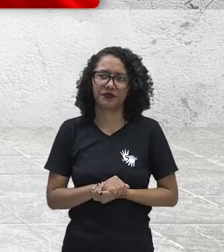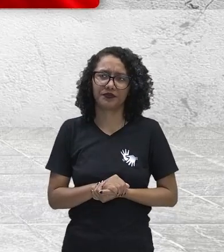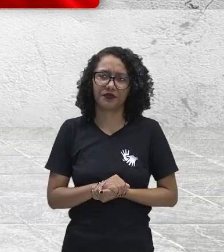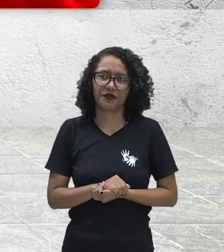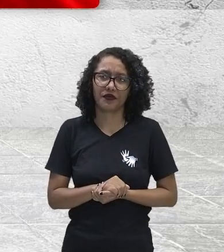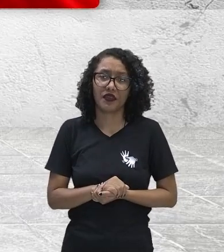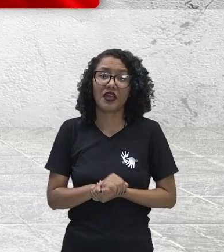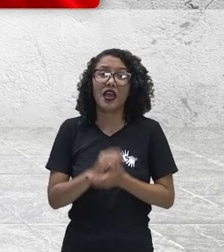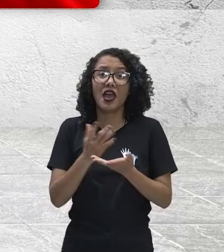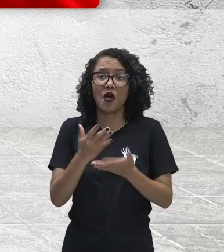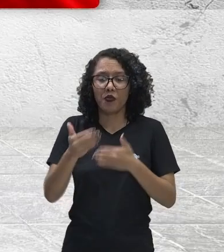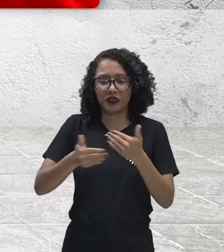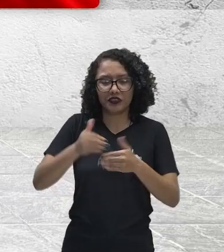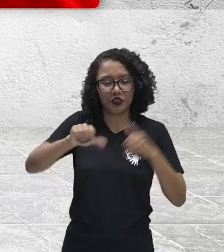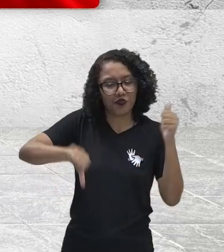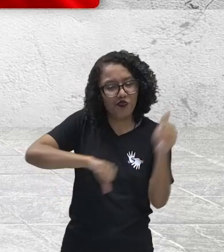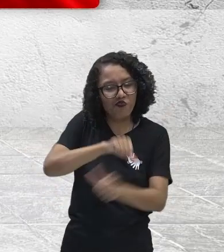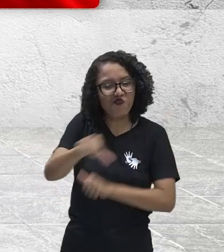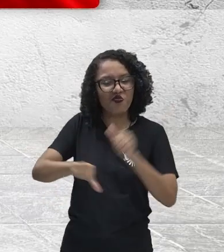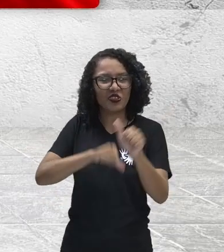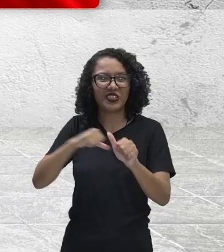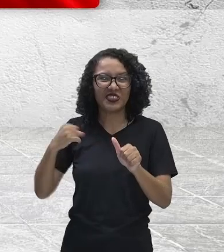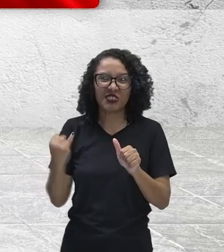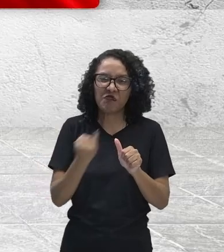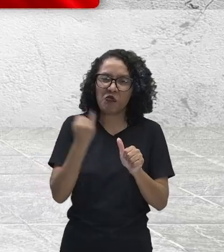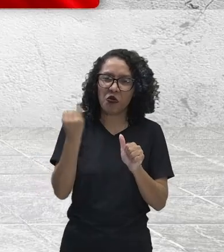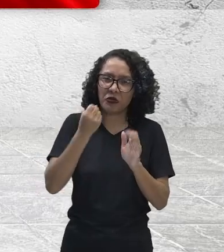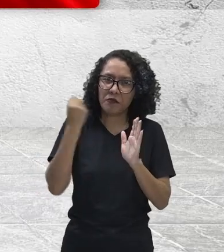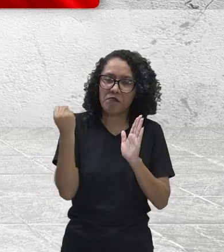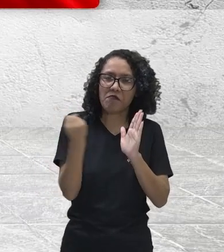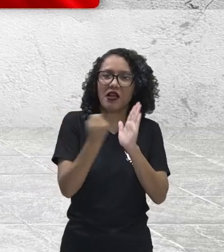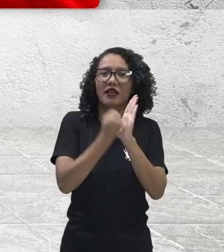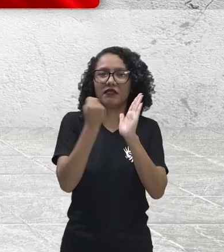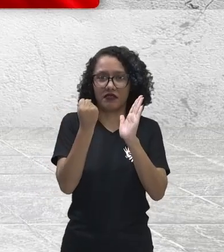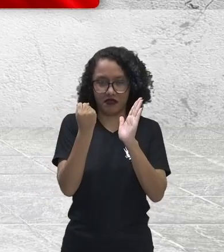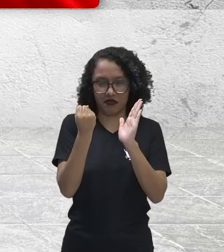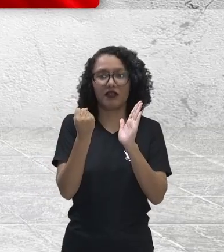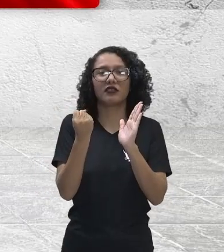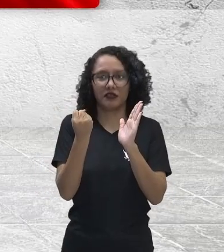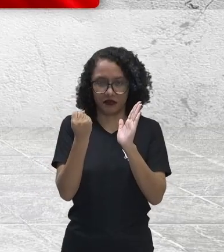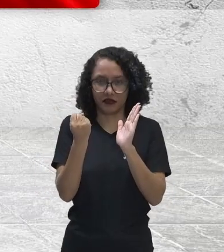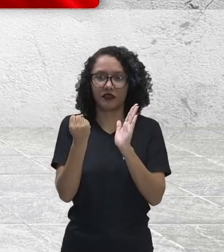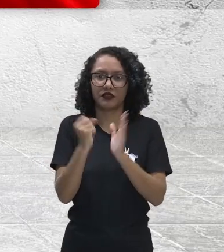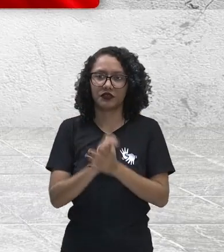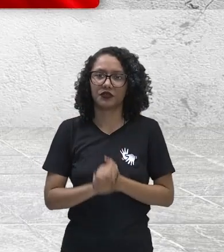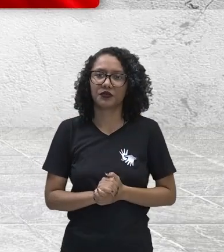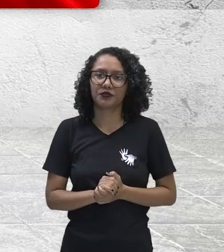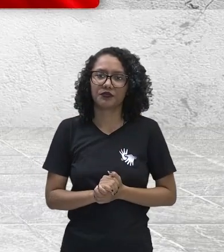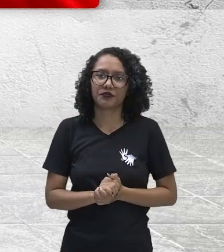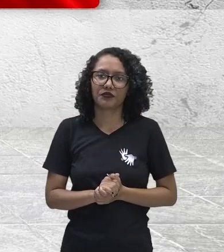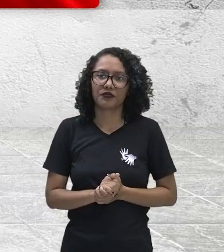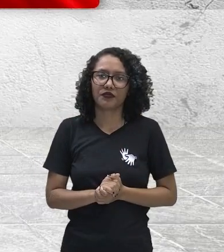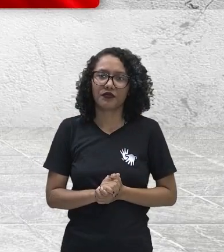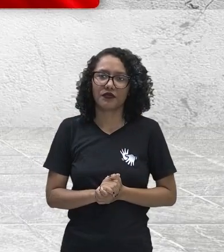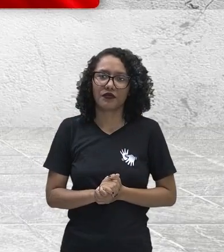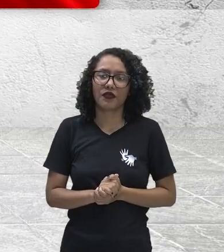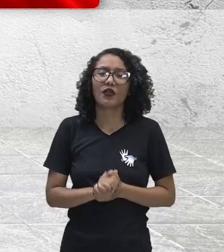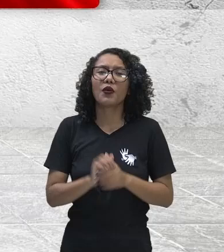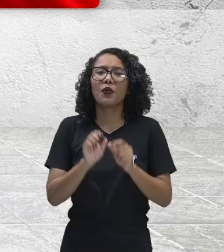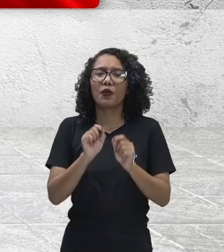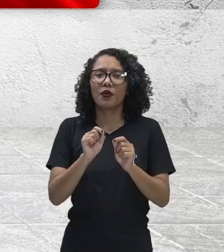alteração profunda, de uma grande transformação. No caso aqui, nós estamos falando da transformação de um